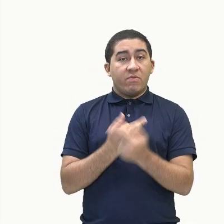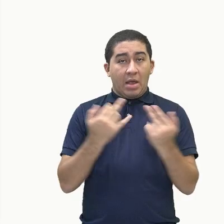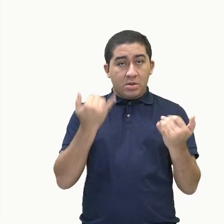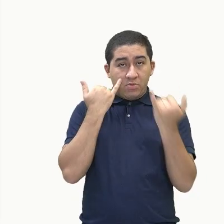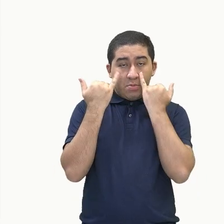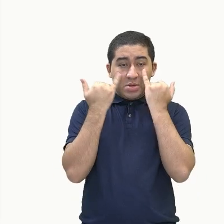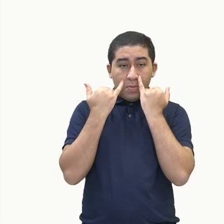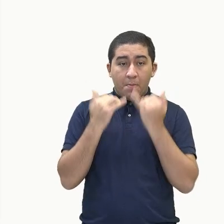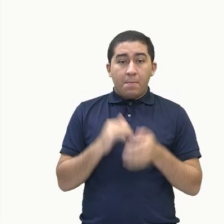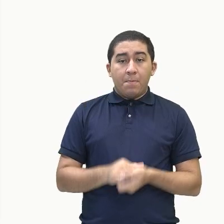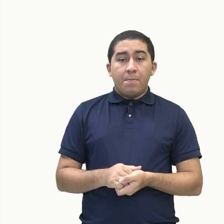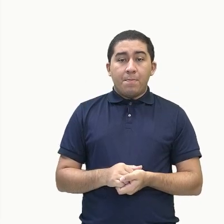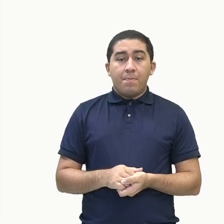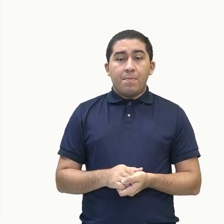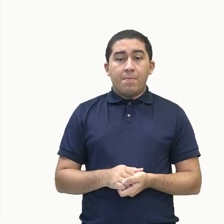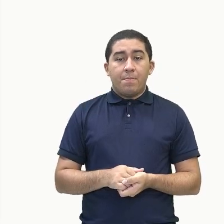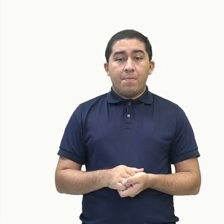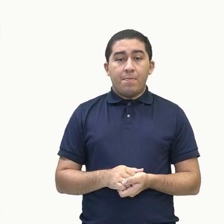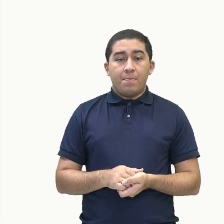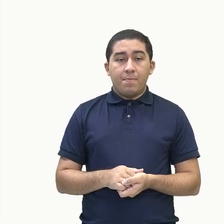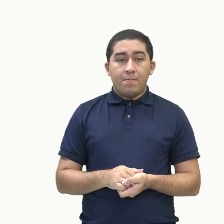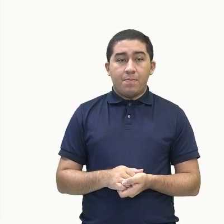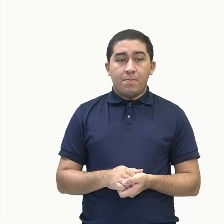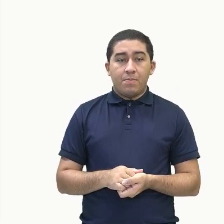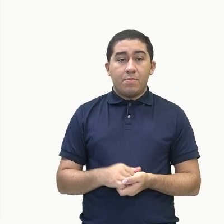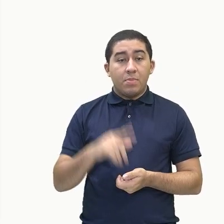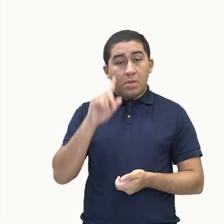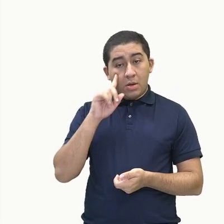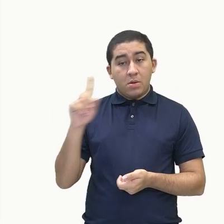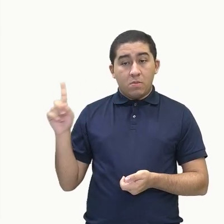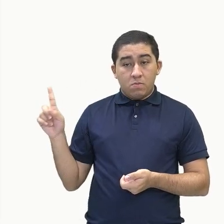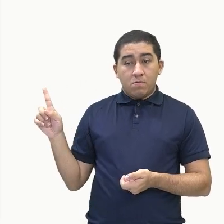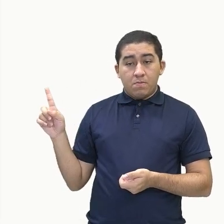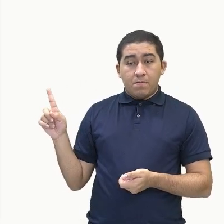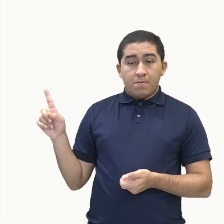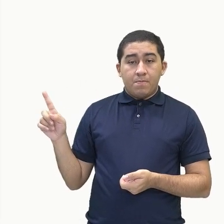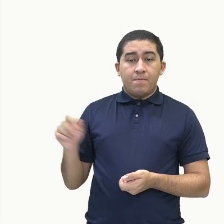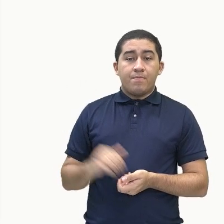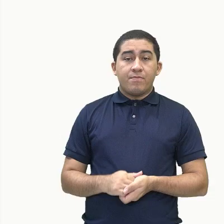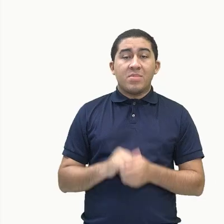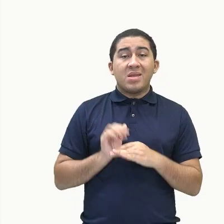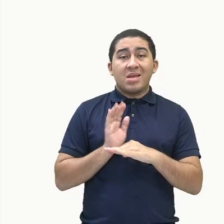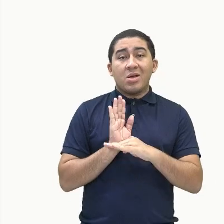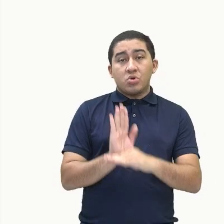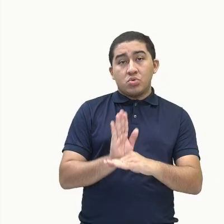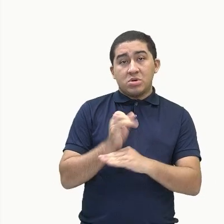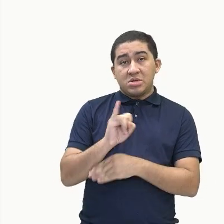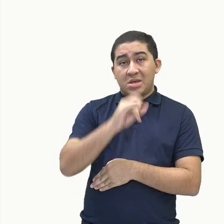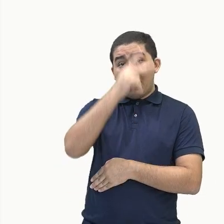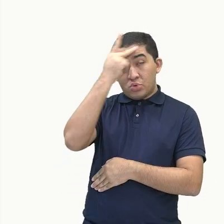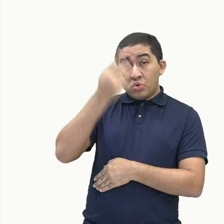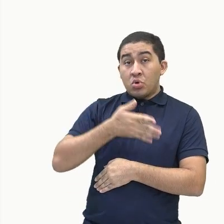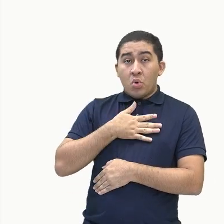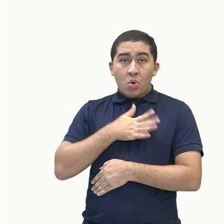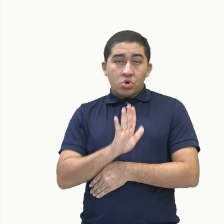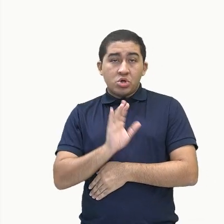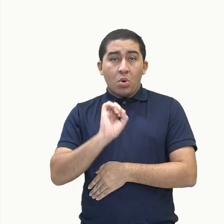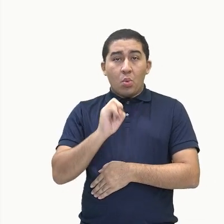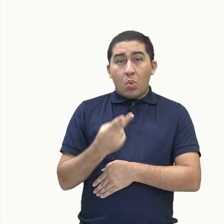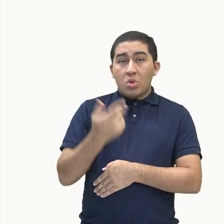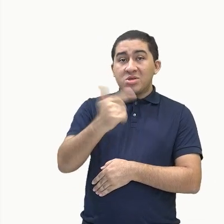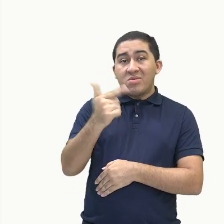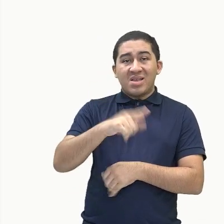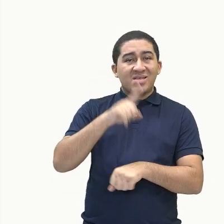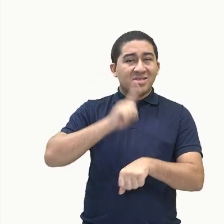Então, o infográfico, ele ajuda muito quem não gosta ou até não tem tempo de